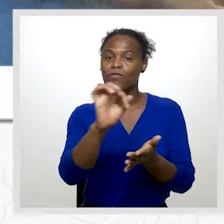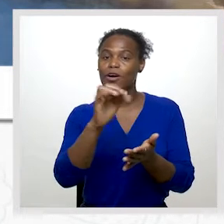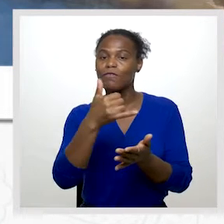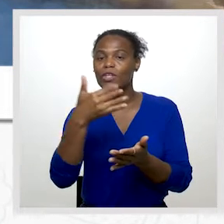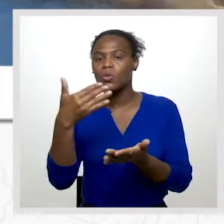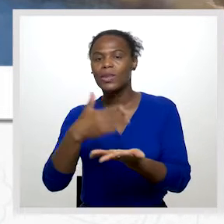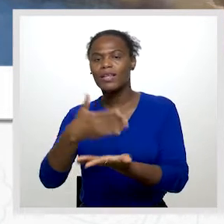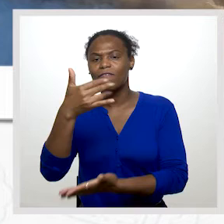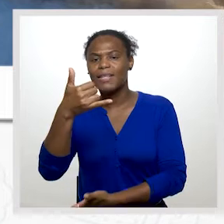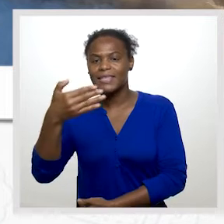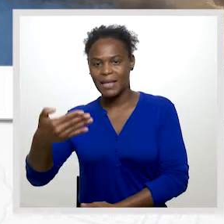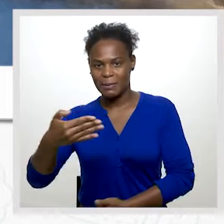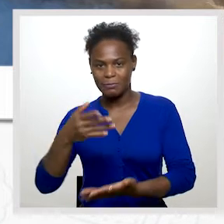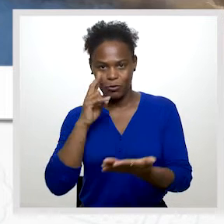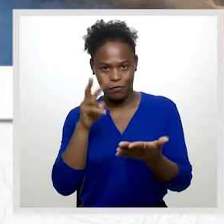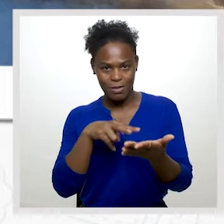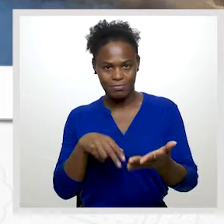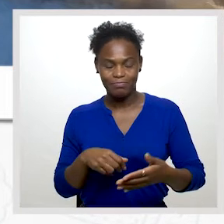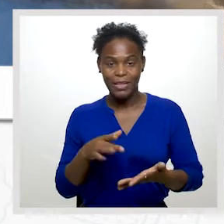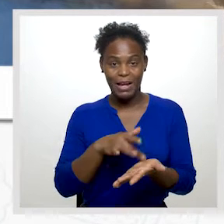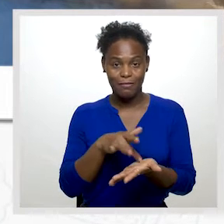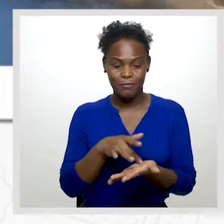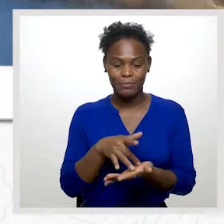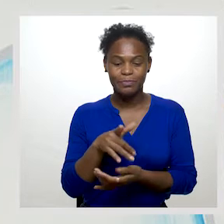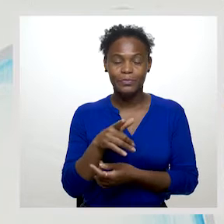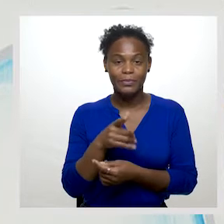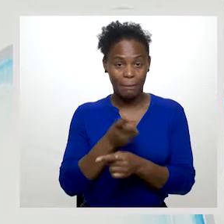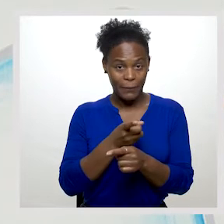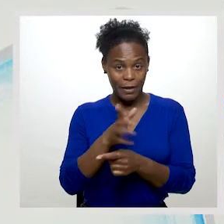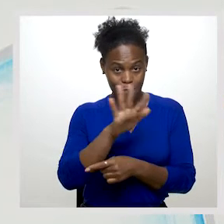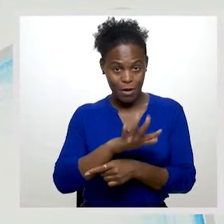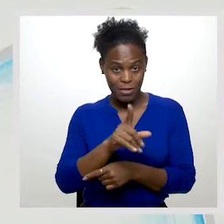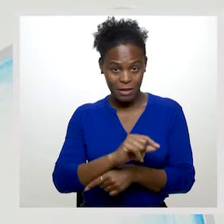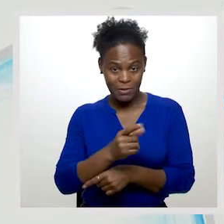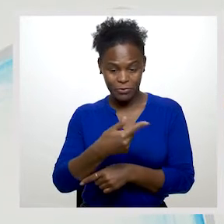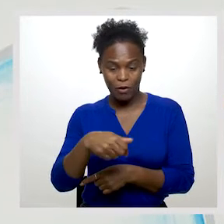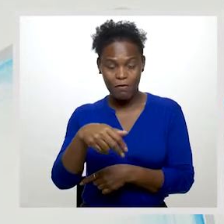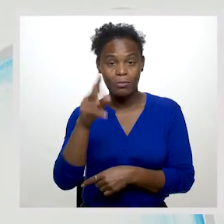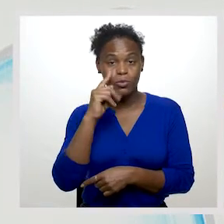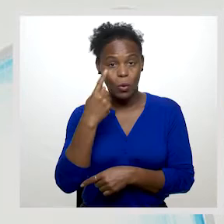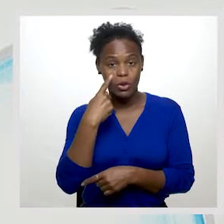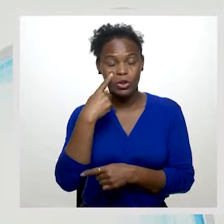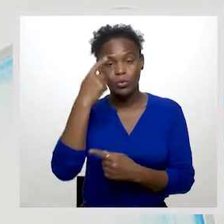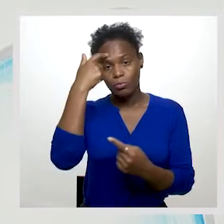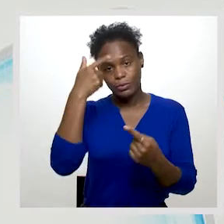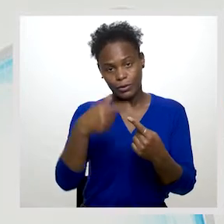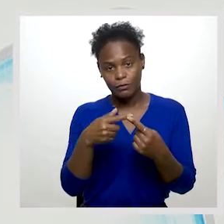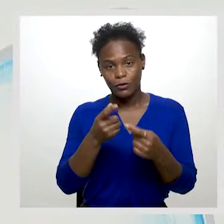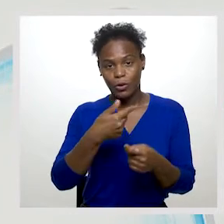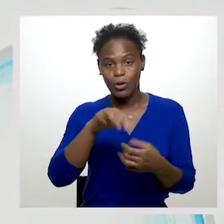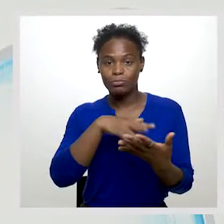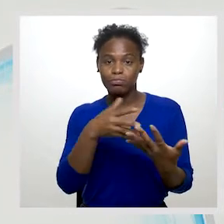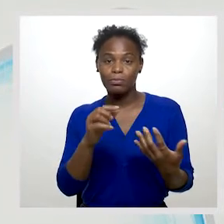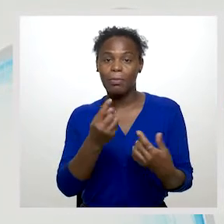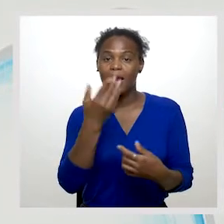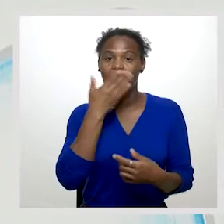a 27. Da mesma forma, vamos conhecer os objetivos que